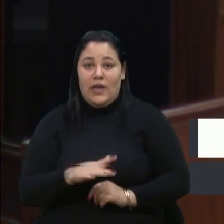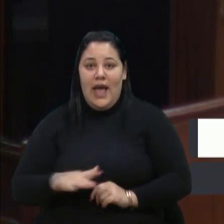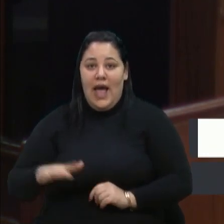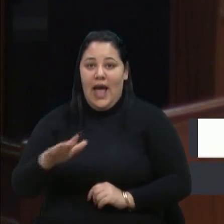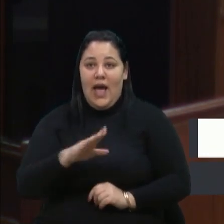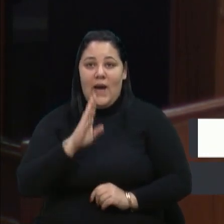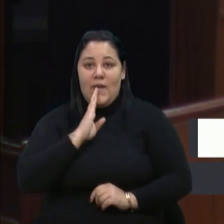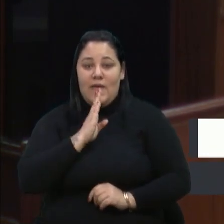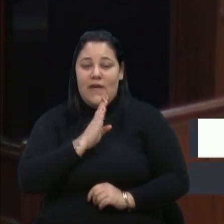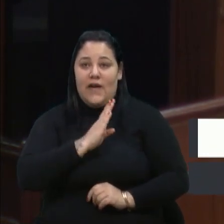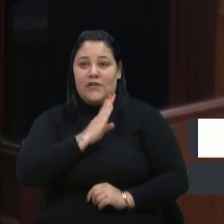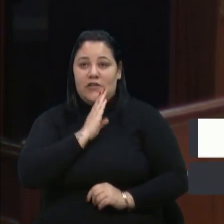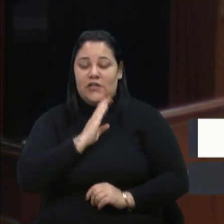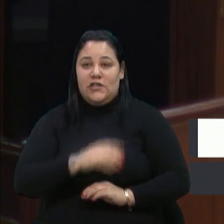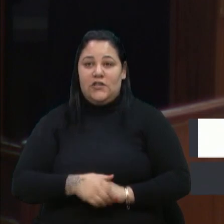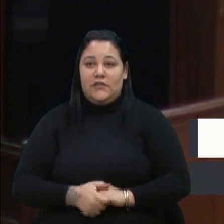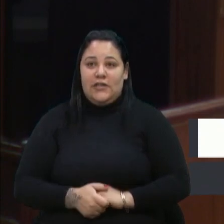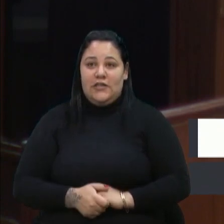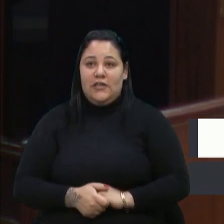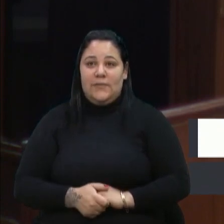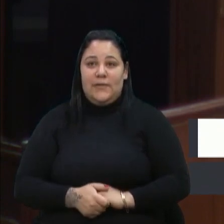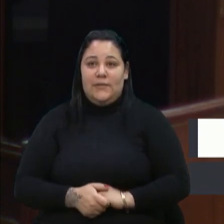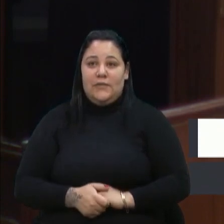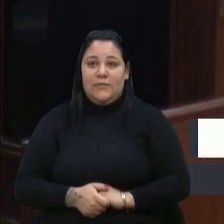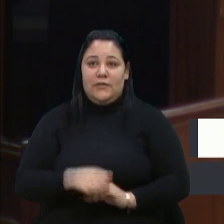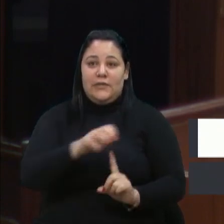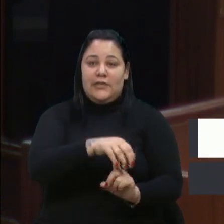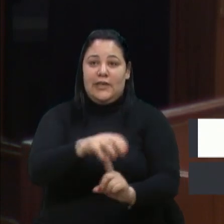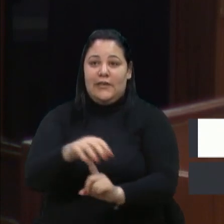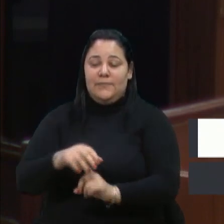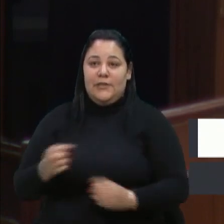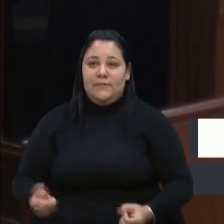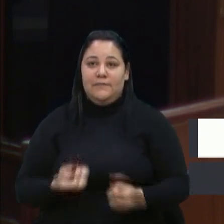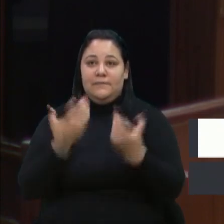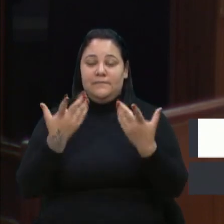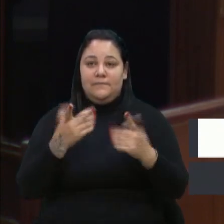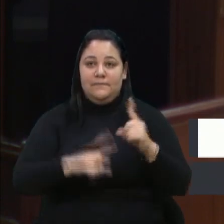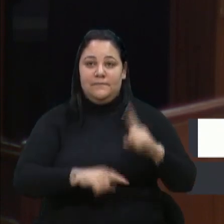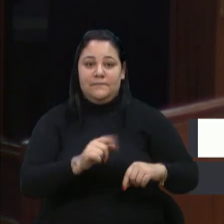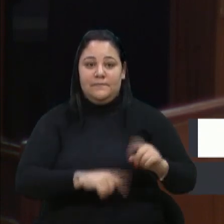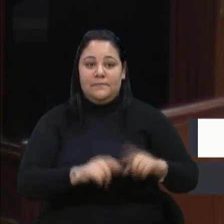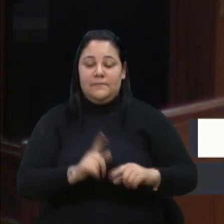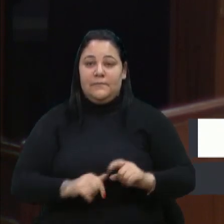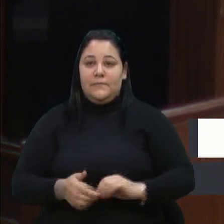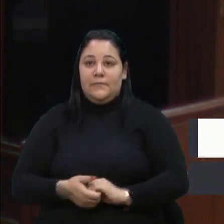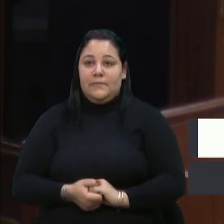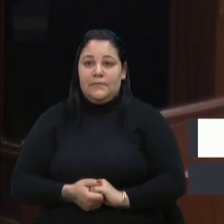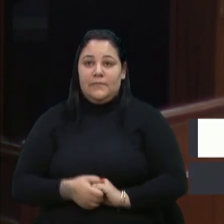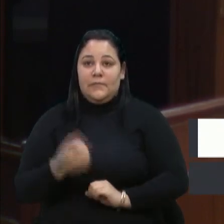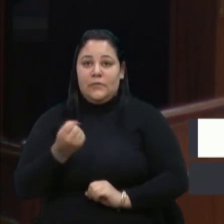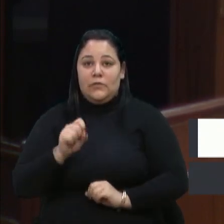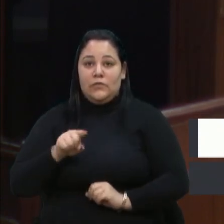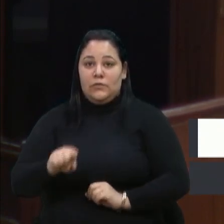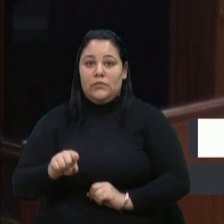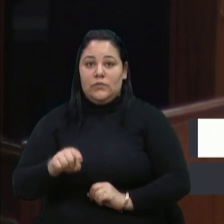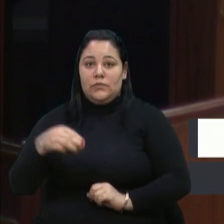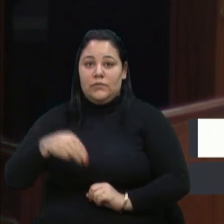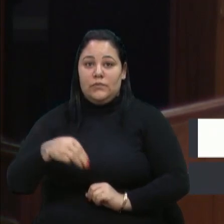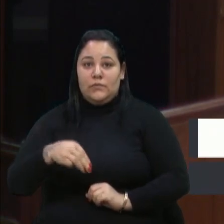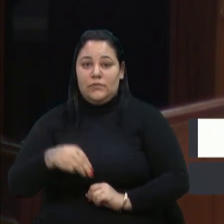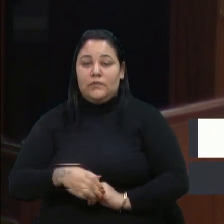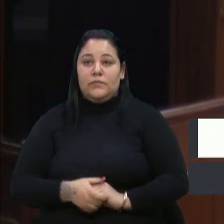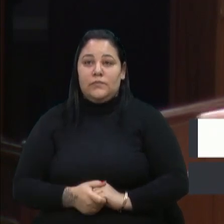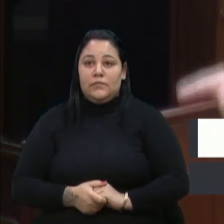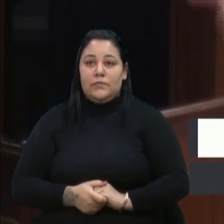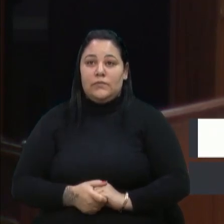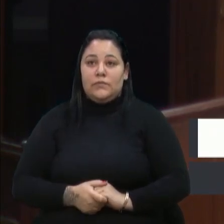bares, restaurantes, áreas de feiras, eventos e outras atividades, somando em torno de 8.000 metros quadrados. Não